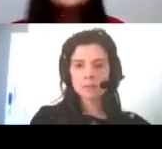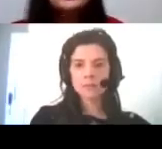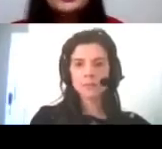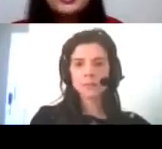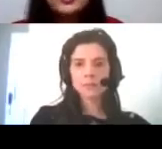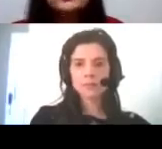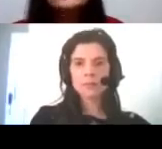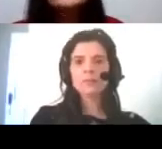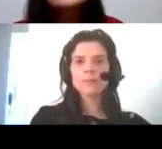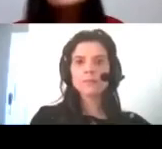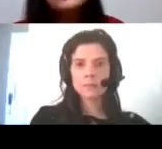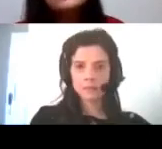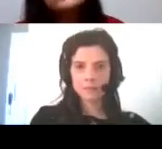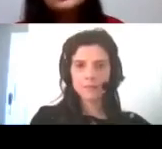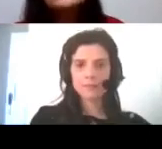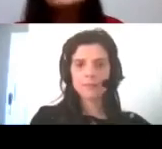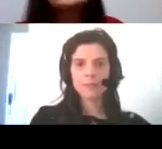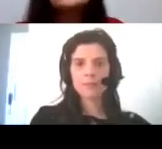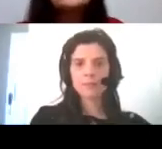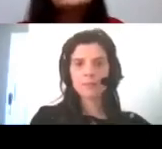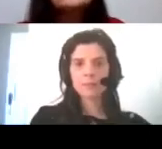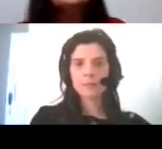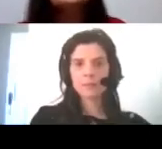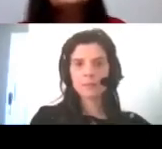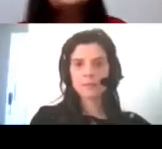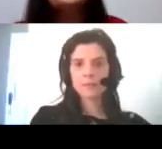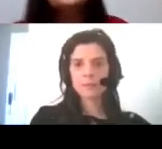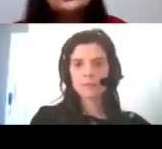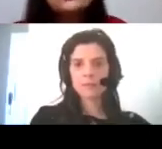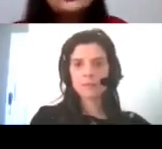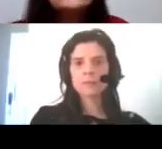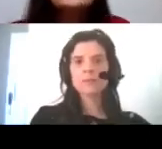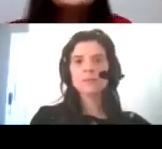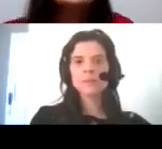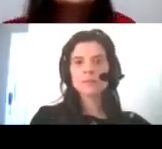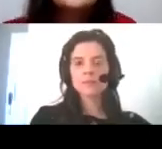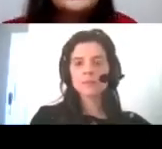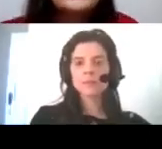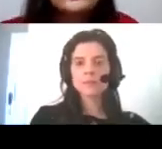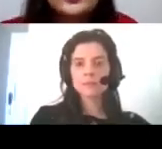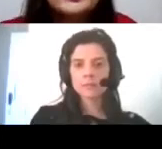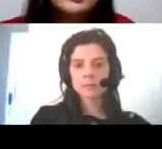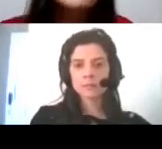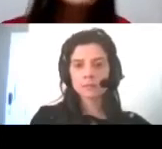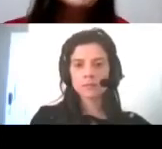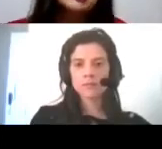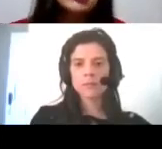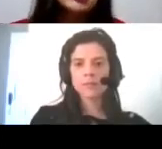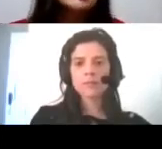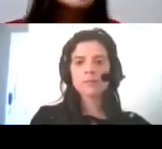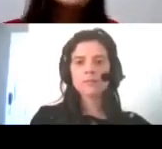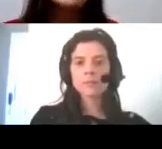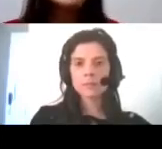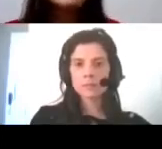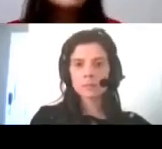campo esquerdo. No lado direito, nós colocamos aí números de pedidos, então desde 2014, né? Lembrando